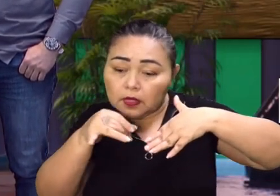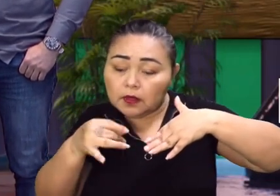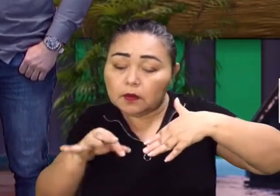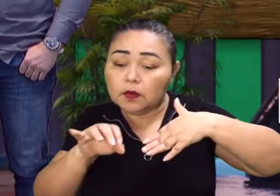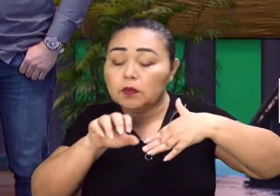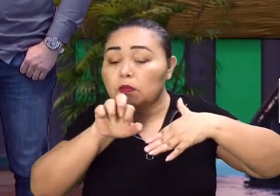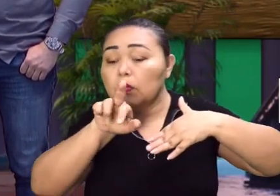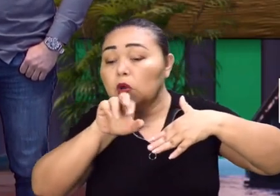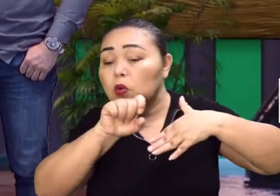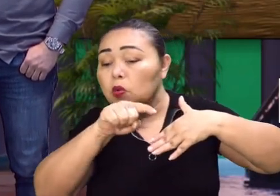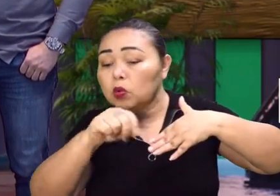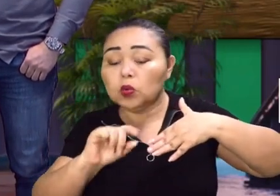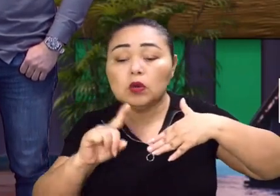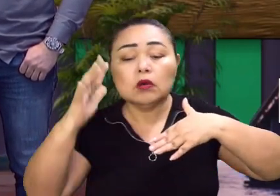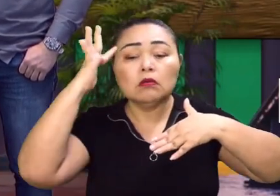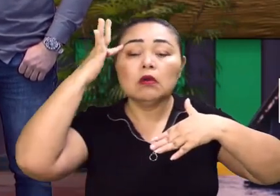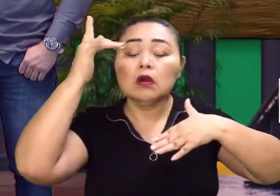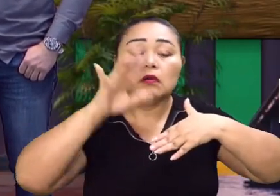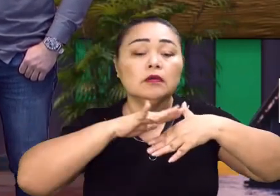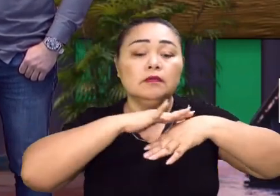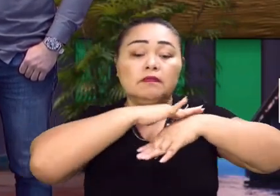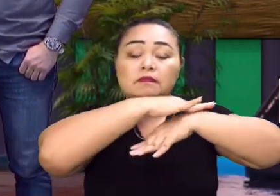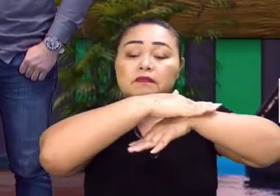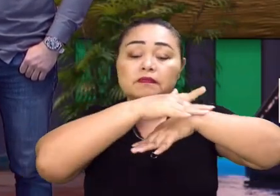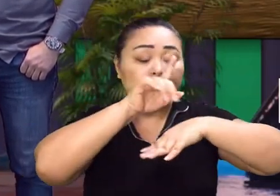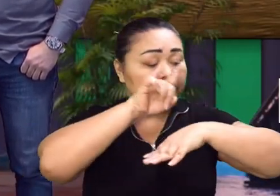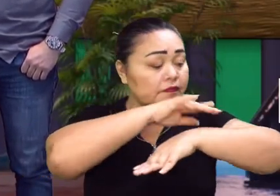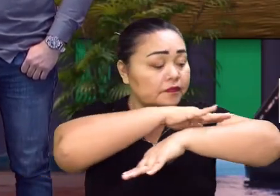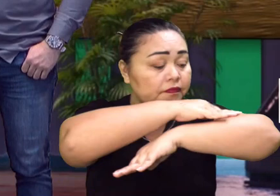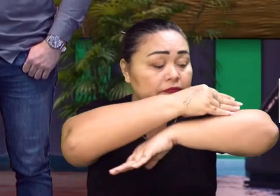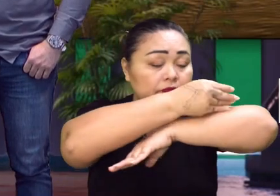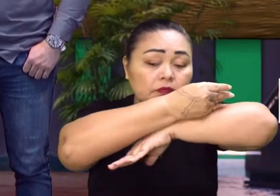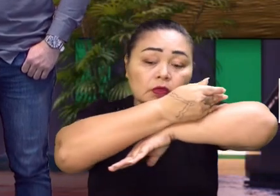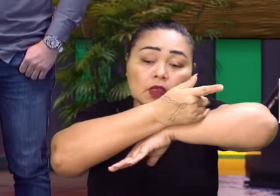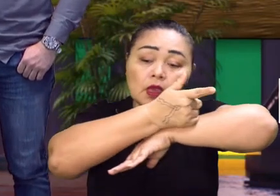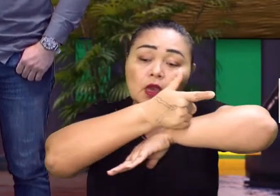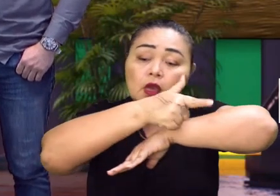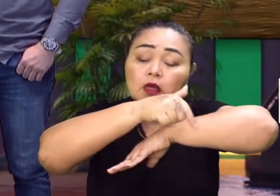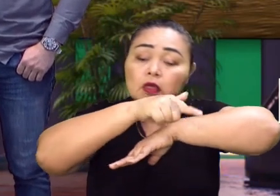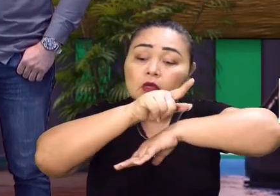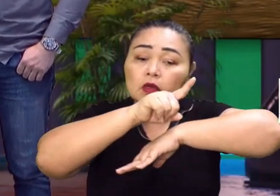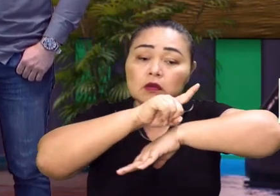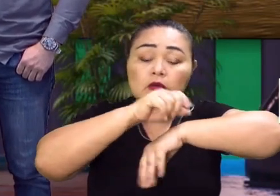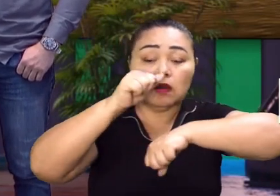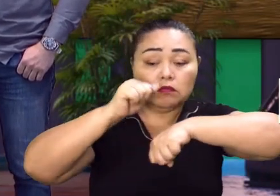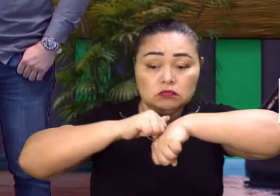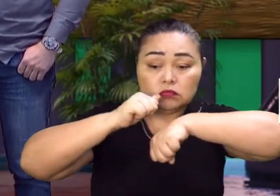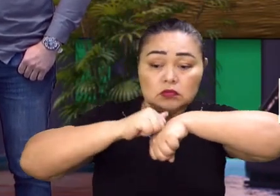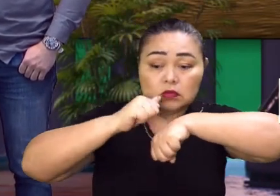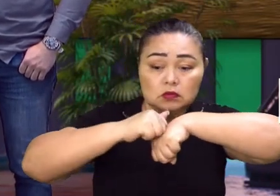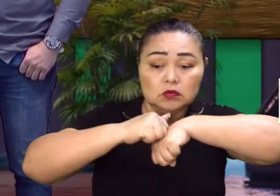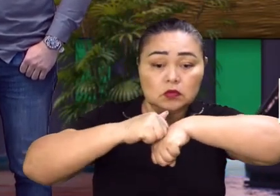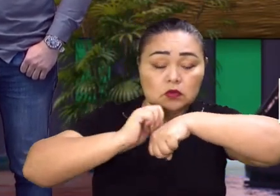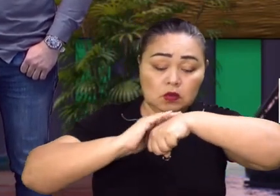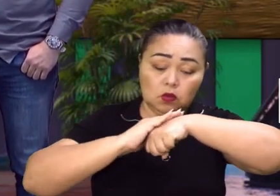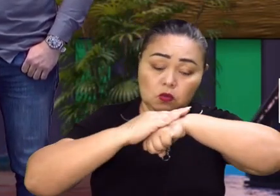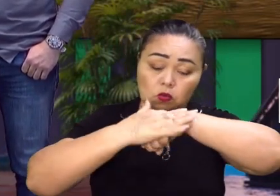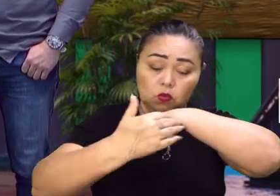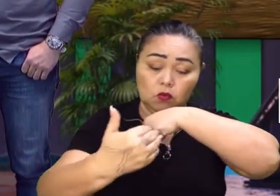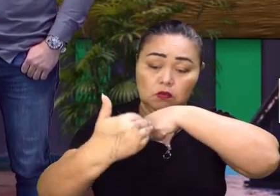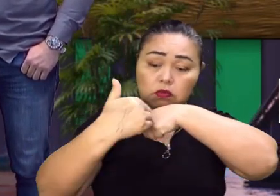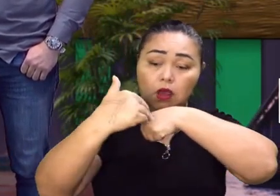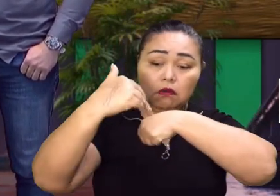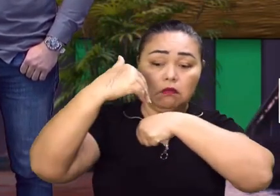ser erosão imagina essa essa matéria mitológica como os crátomos é isso os